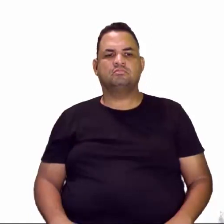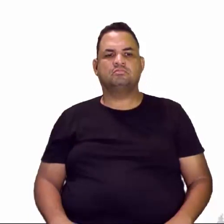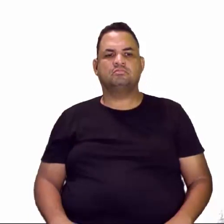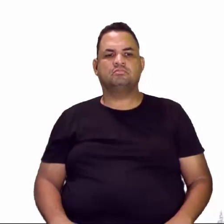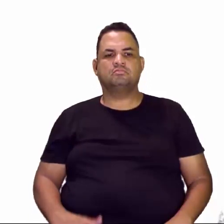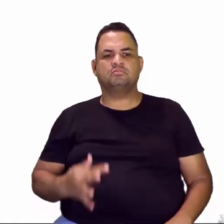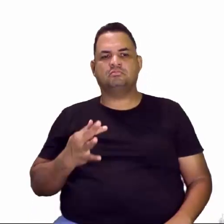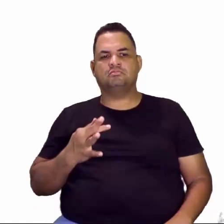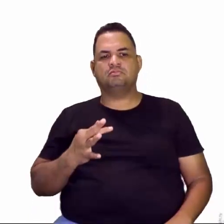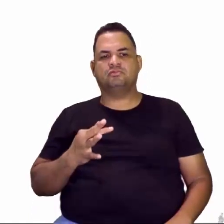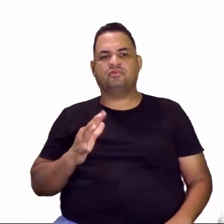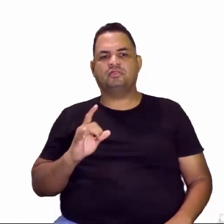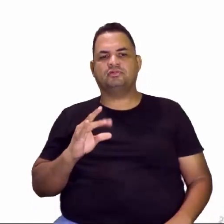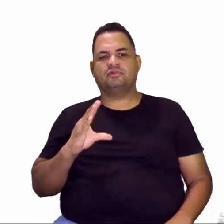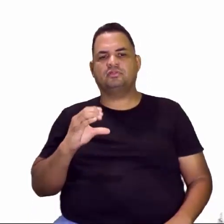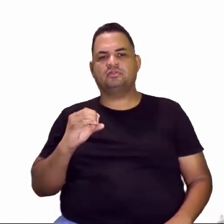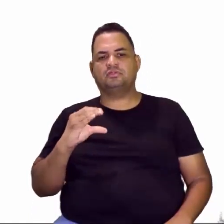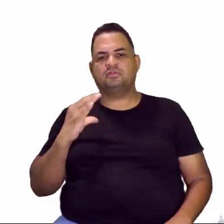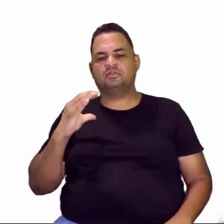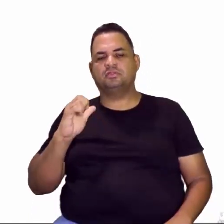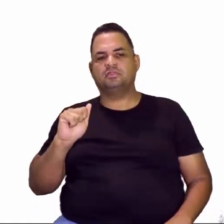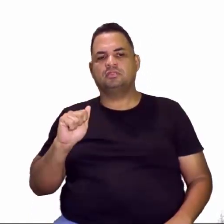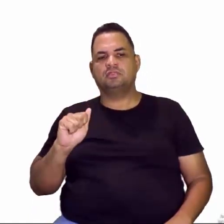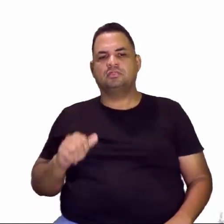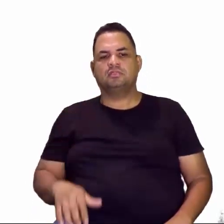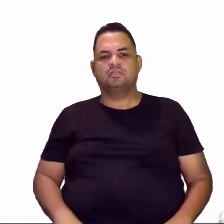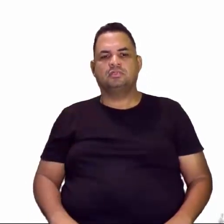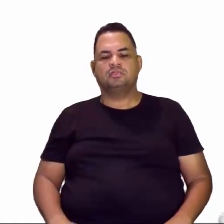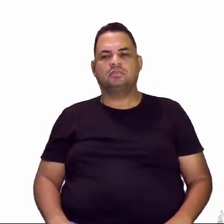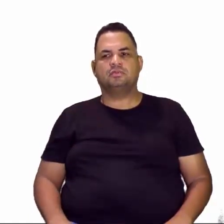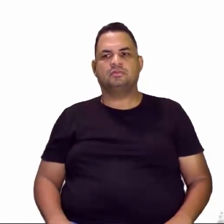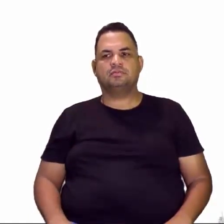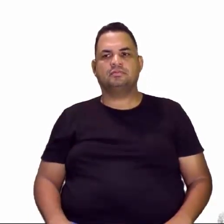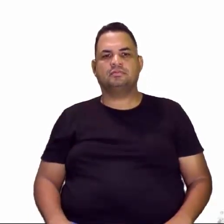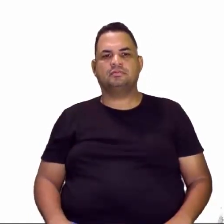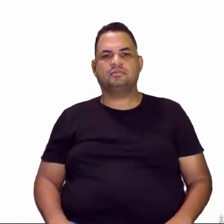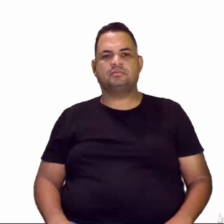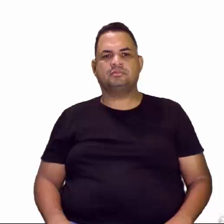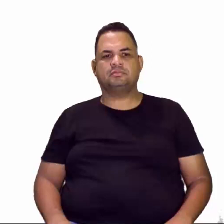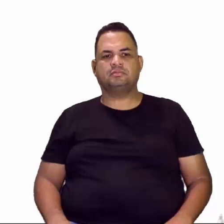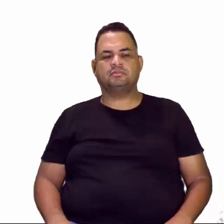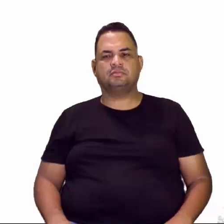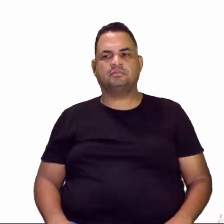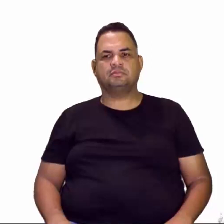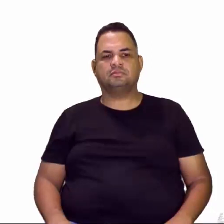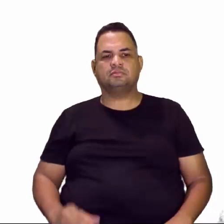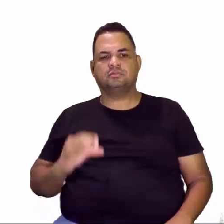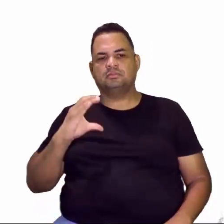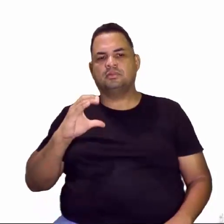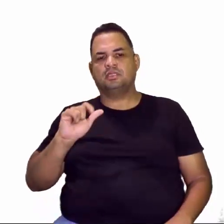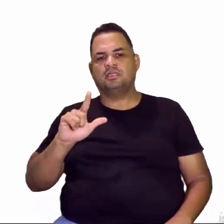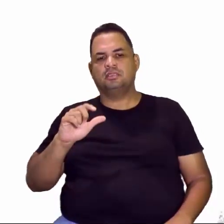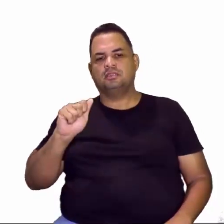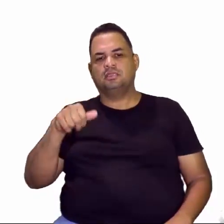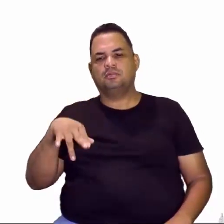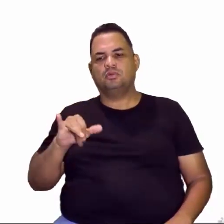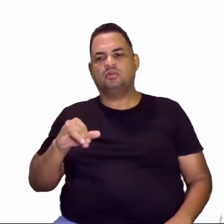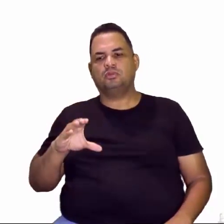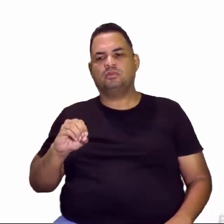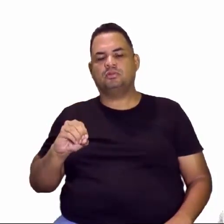de cálcio. Fosfato é o nome do ânion, cálcio é o nome do cátion. Cloreto de